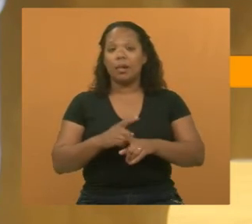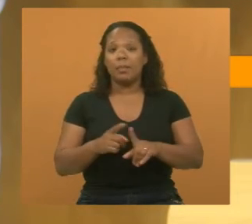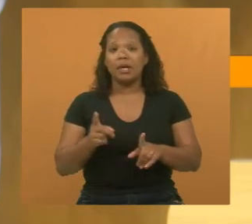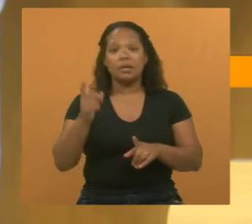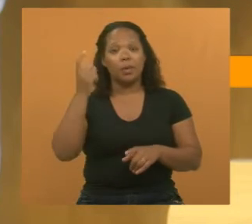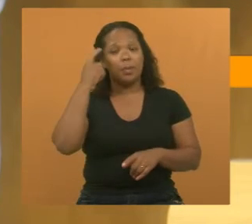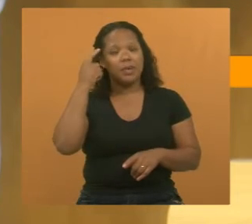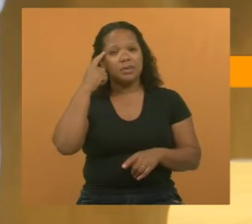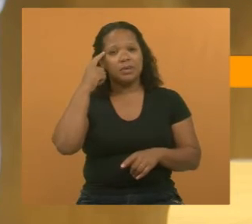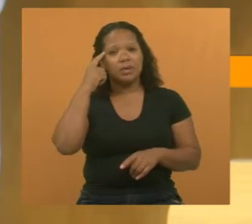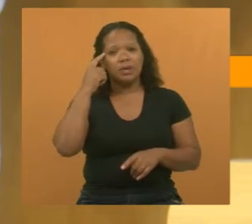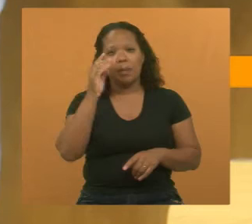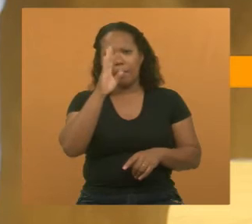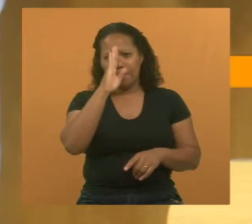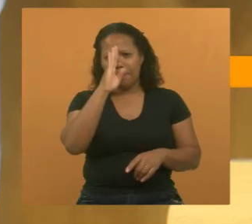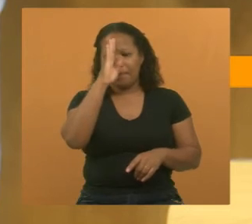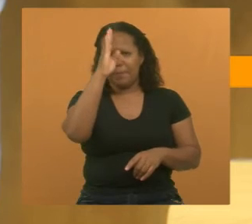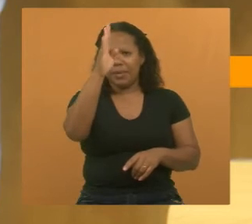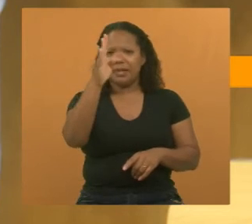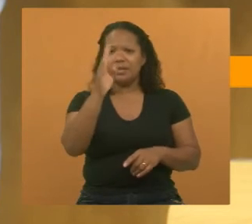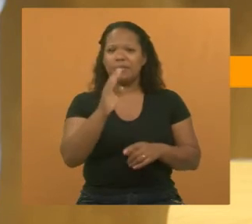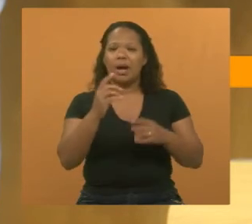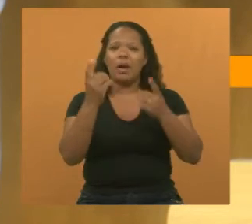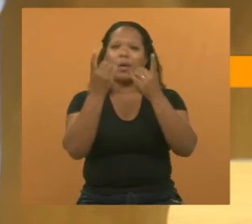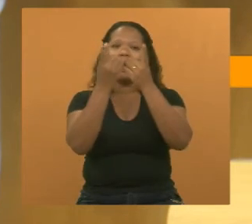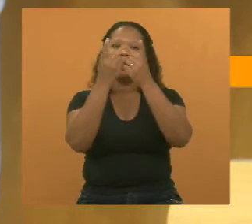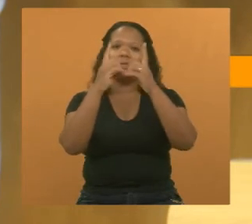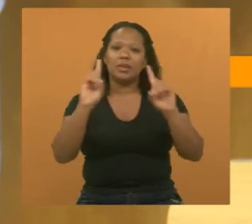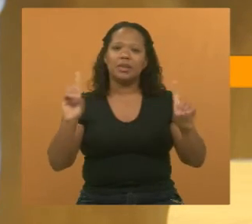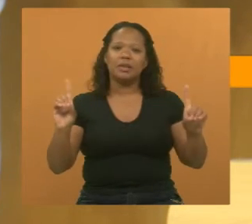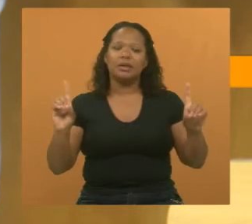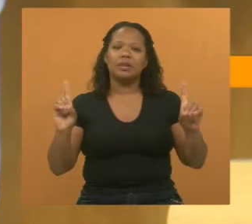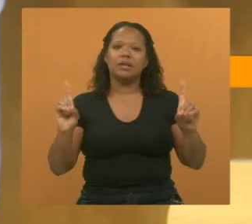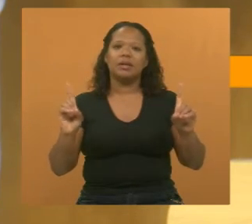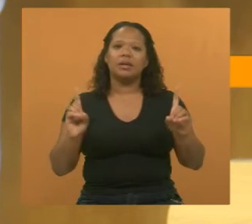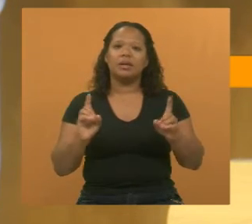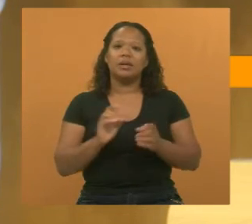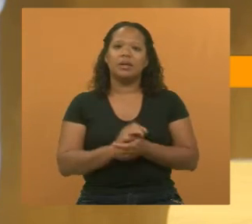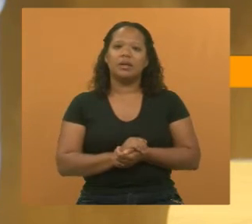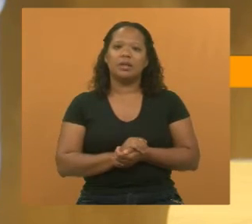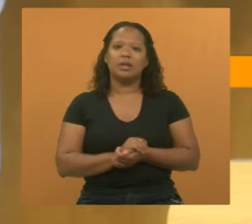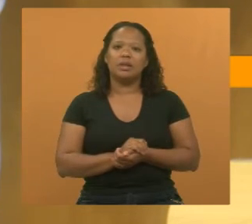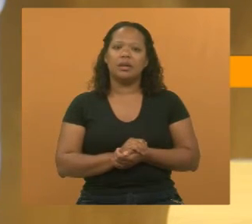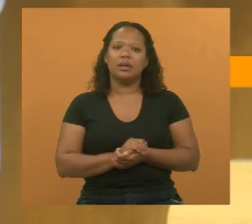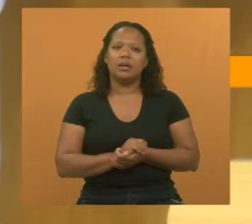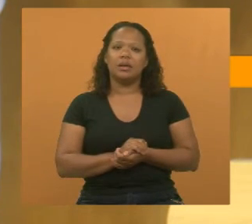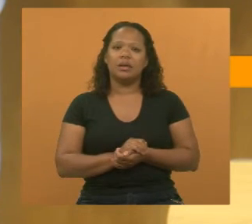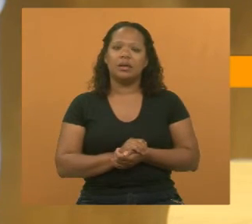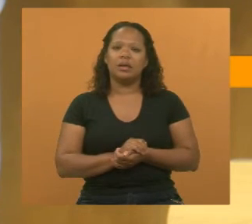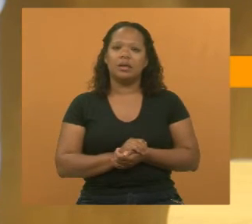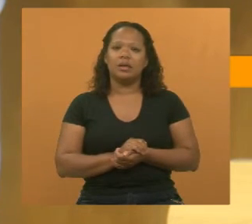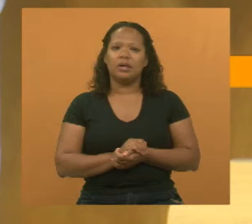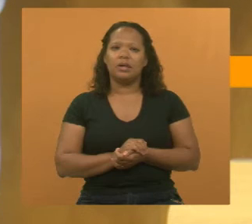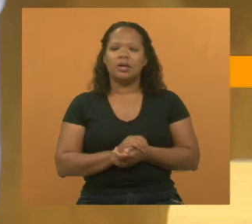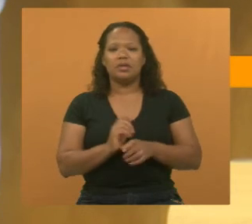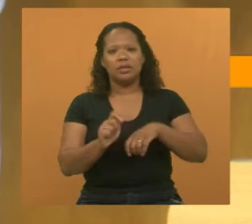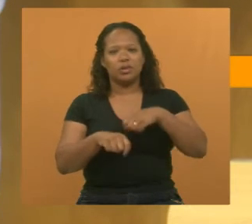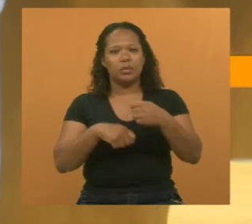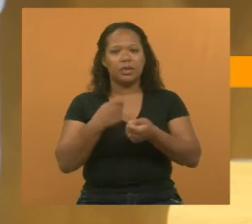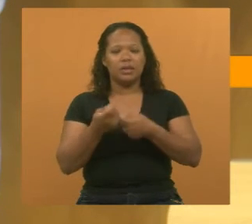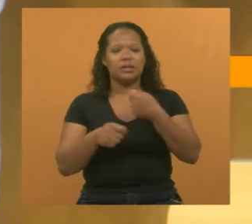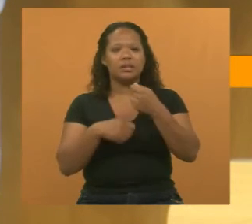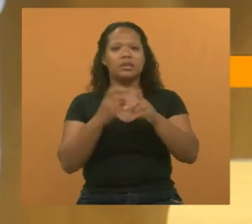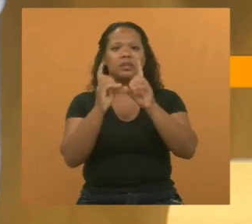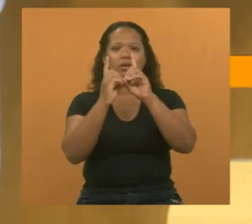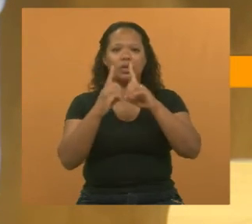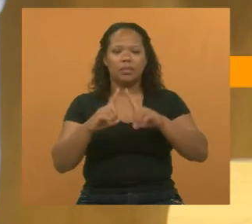que a tarefa principal agora é a democracia, é manter esse regime democrático que o Brasil vem construindo